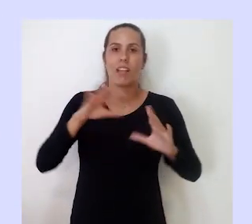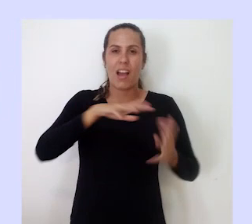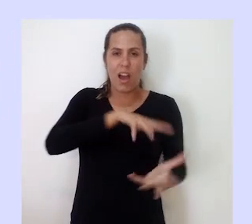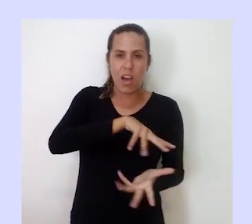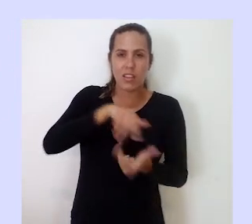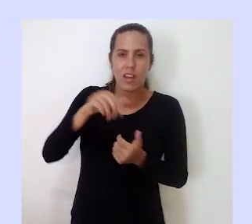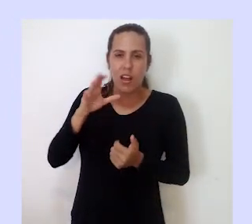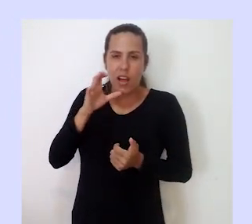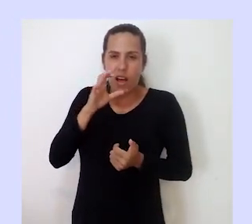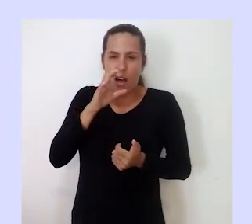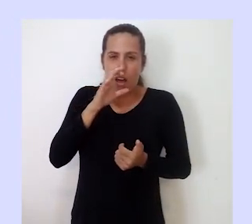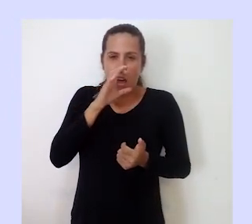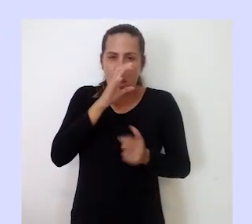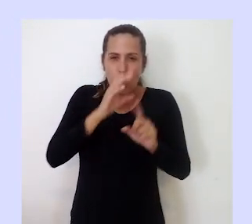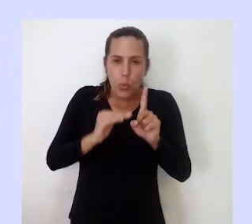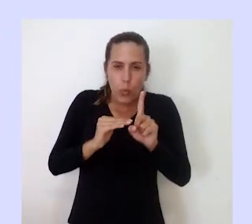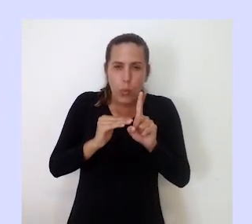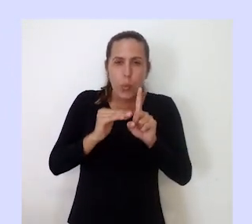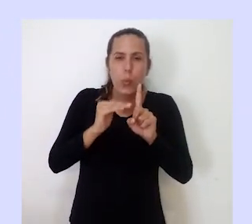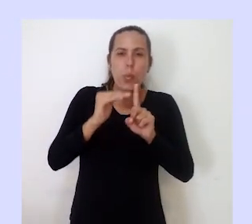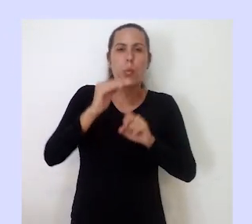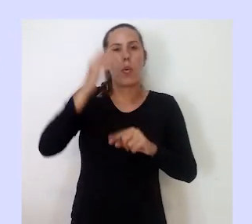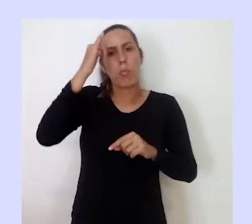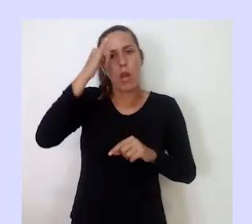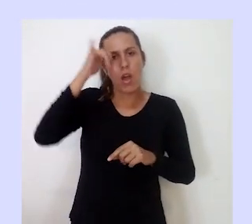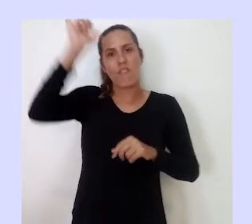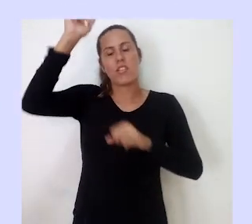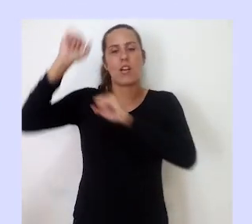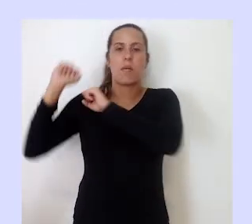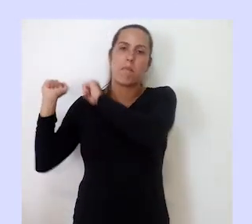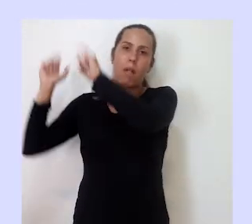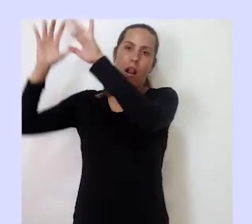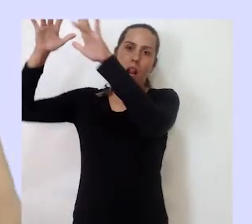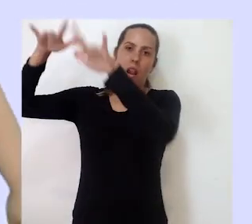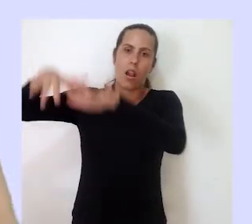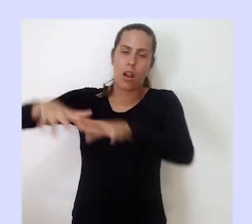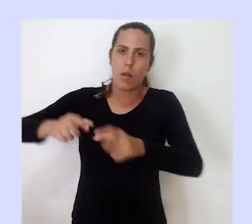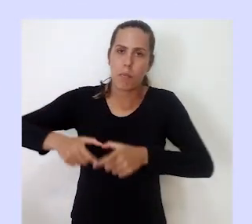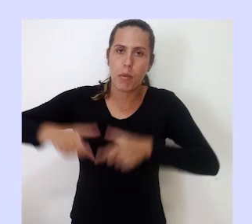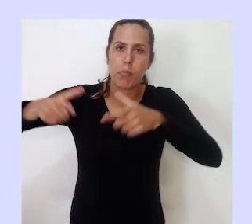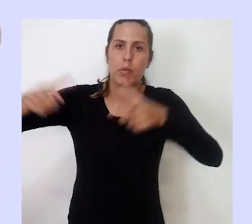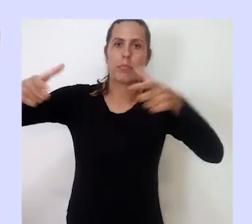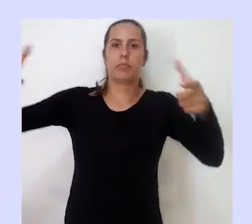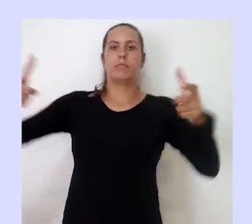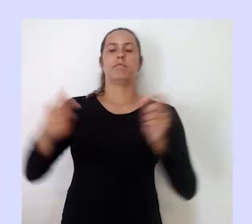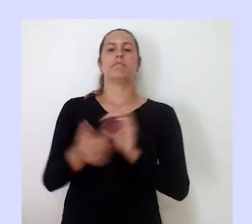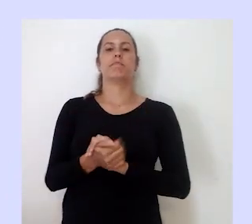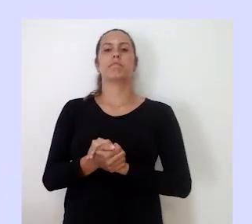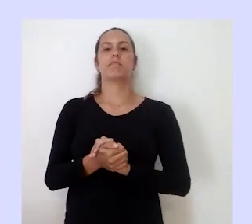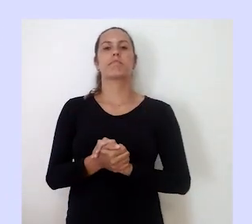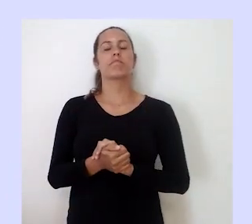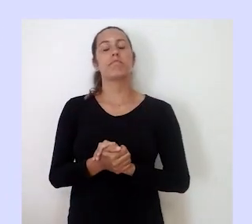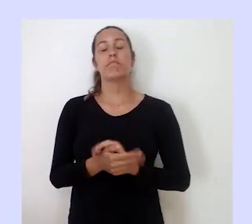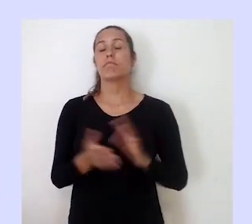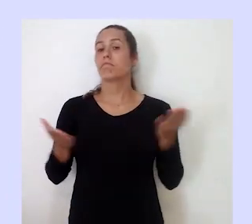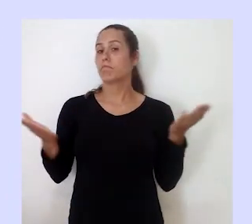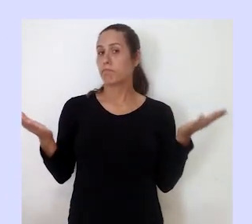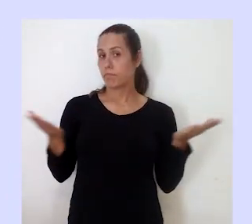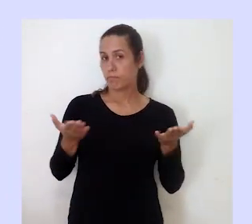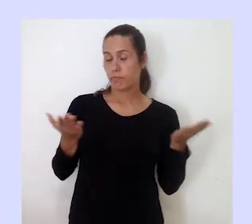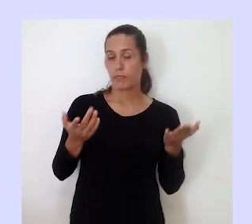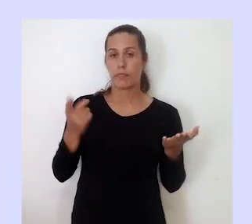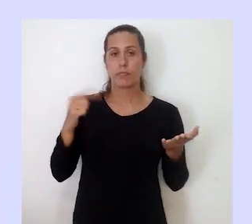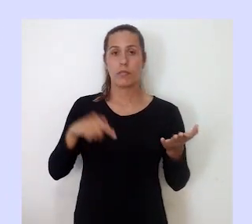aquecimento global para não favorecer a ocorrência de mais tsunamis. Terceiro fenômeno natural que a gente vai ver